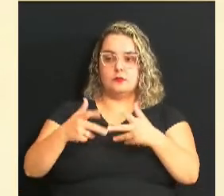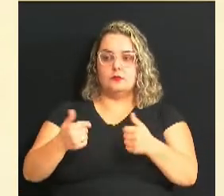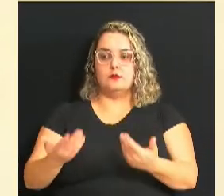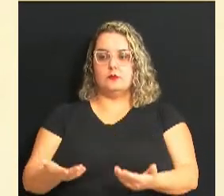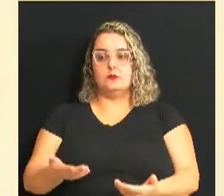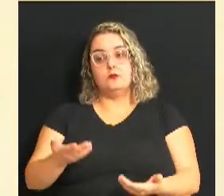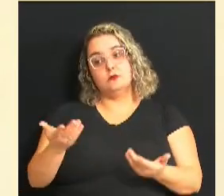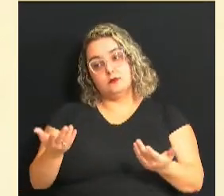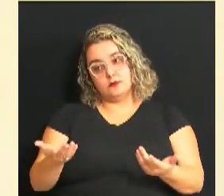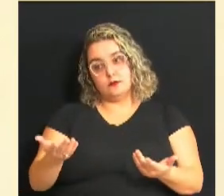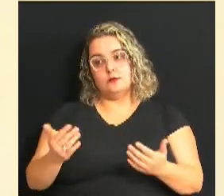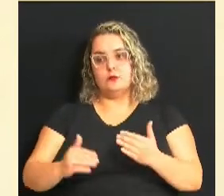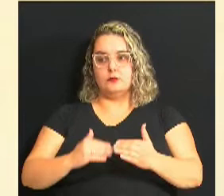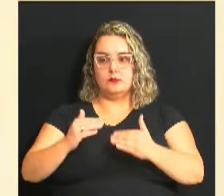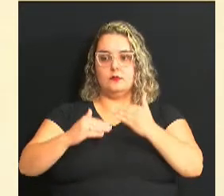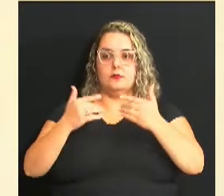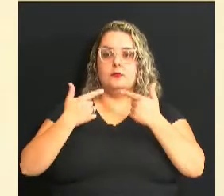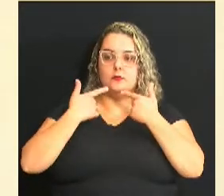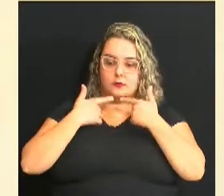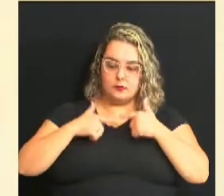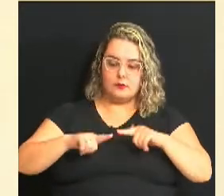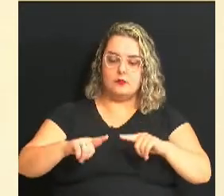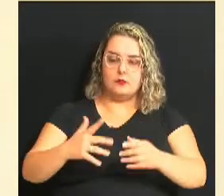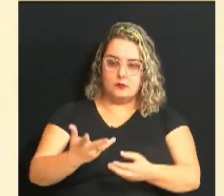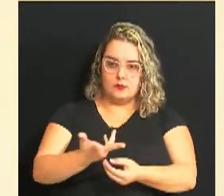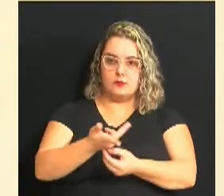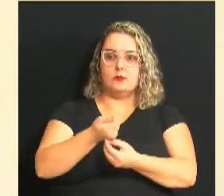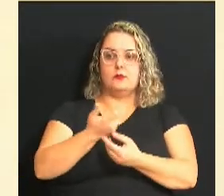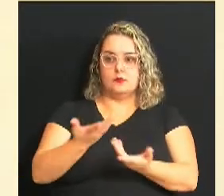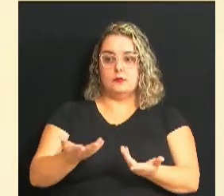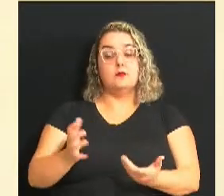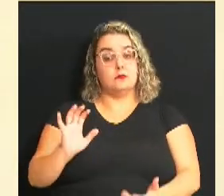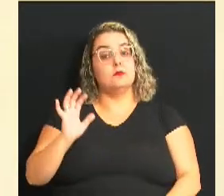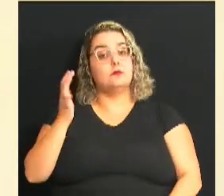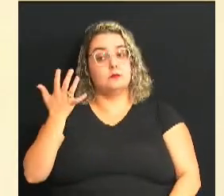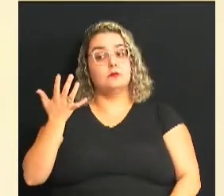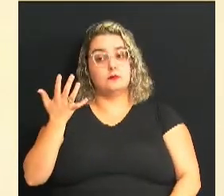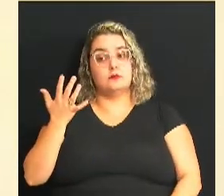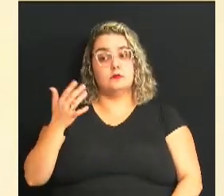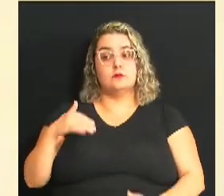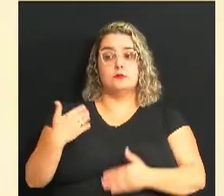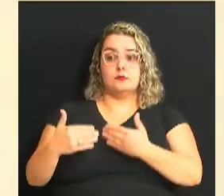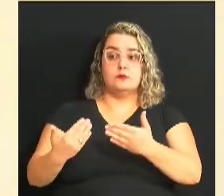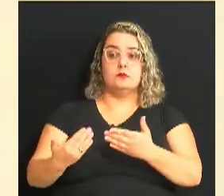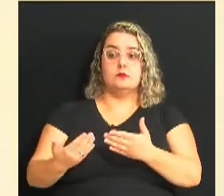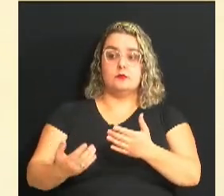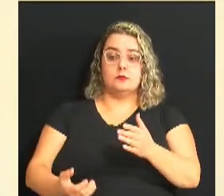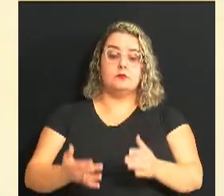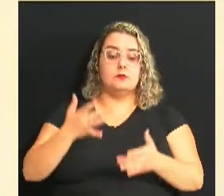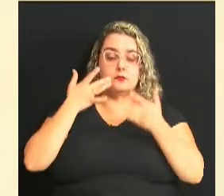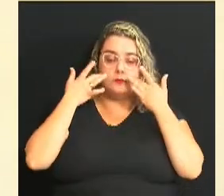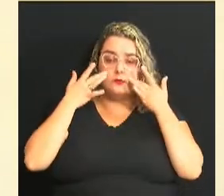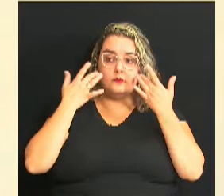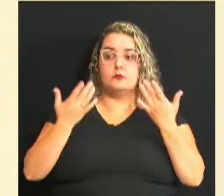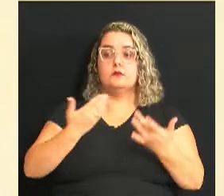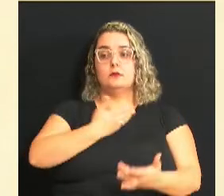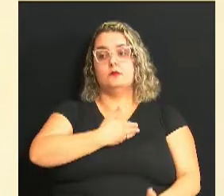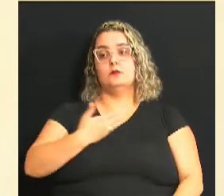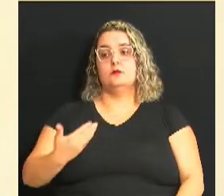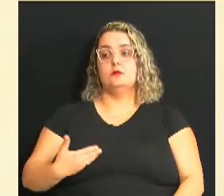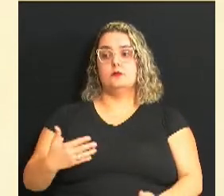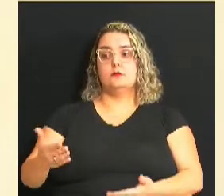né, esse desenvolvimento da linguagem artística vai acontecer nas produções que os teatros municipais e públicos